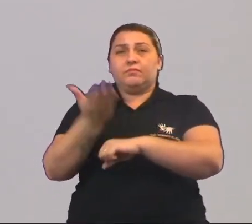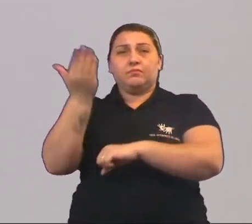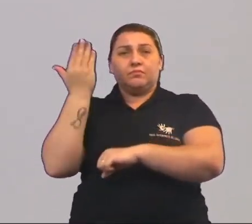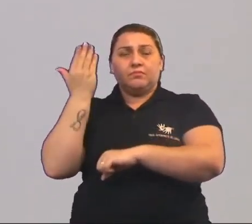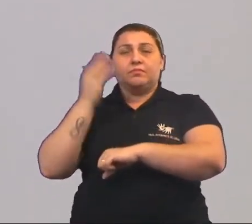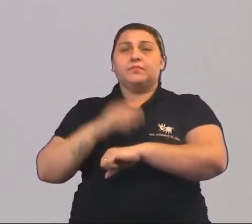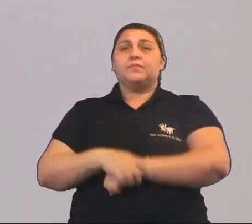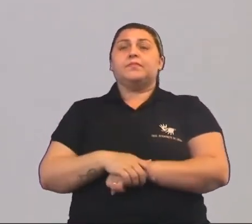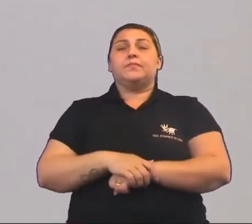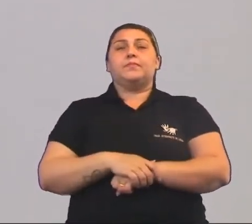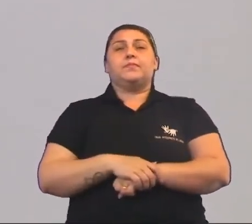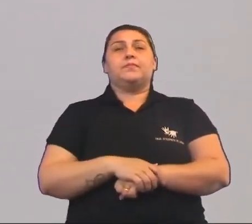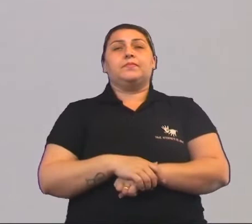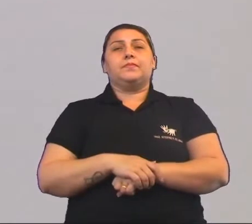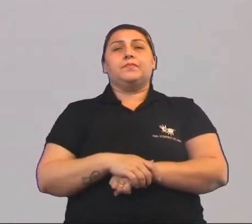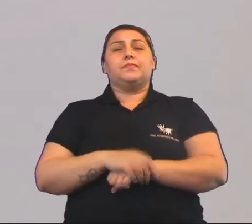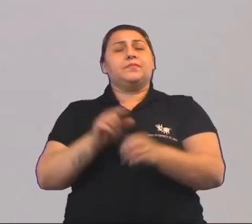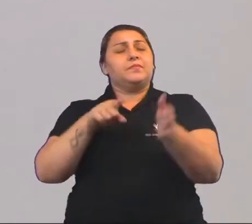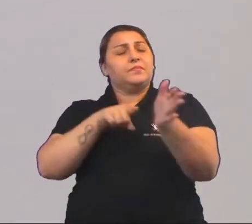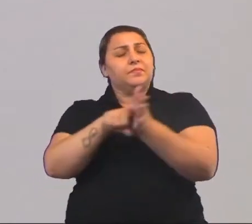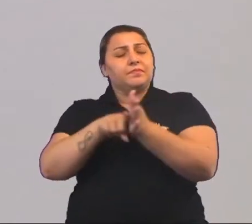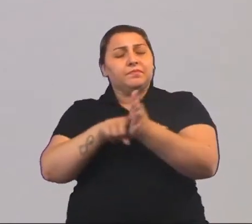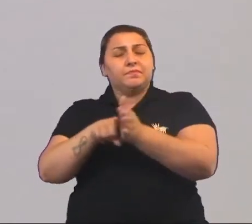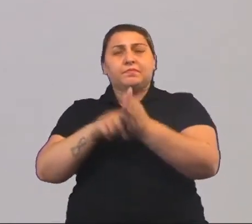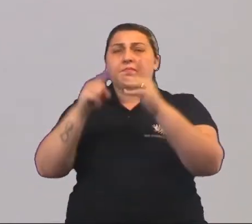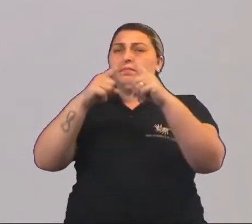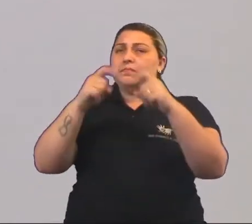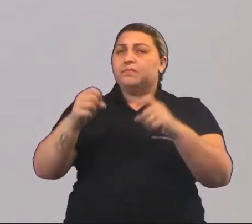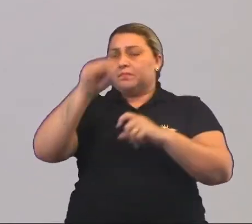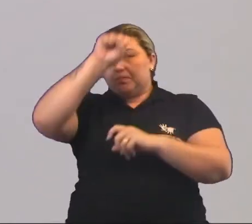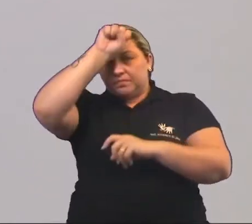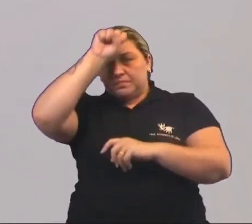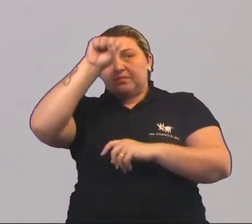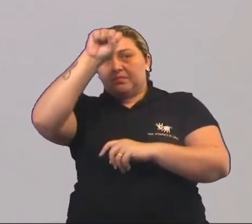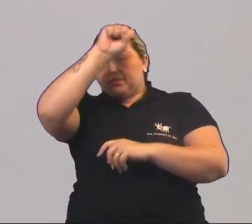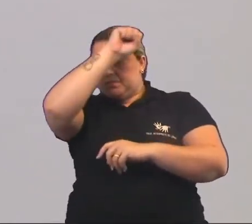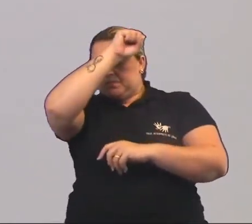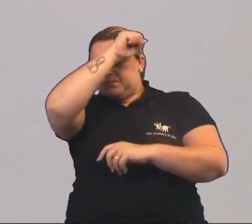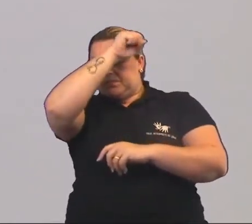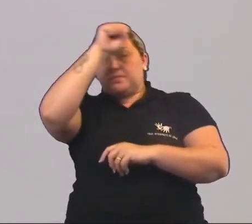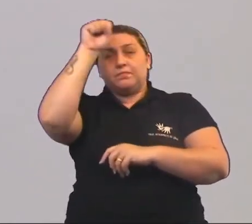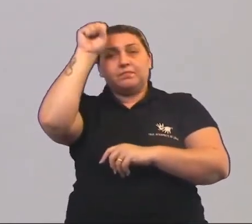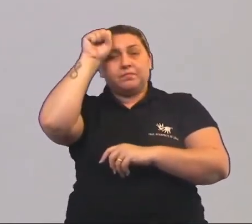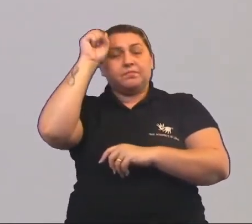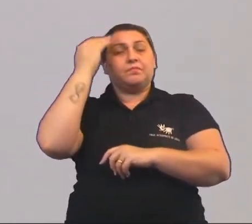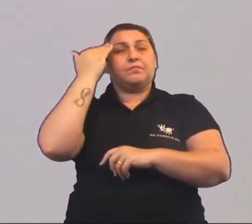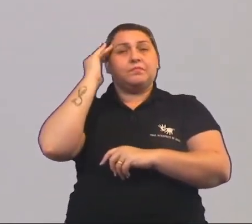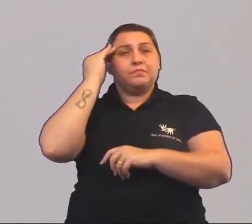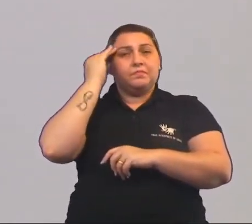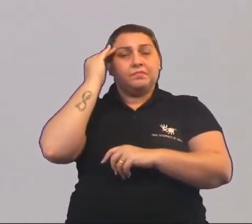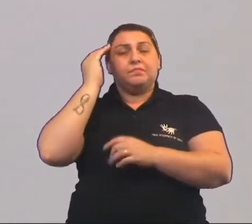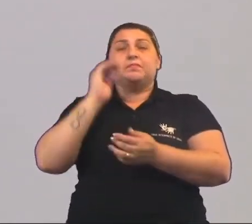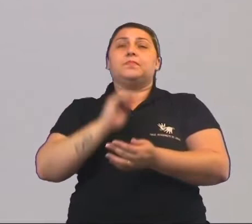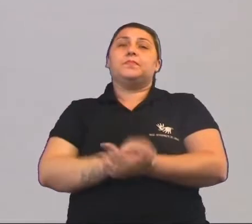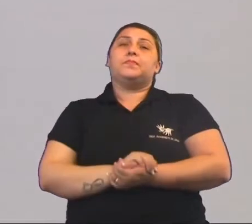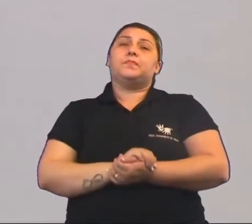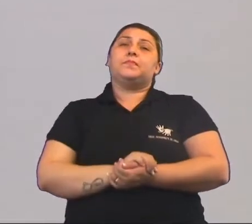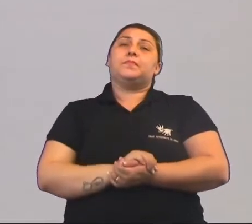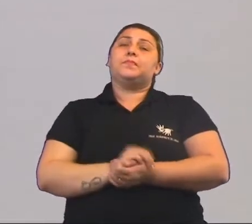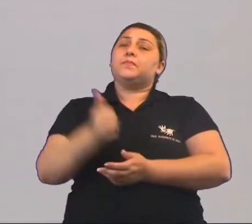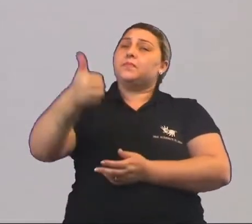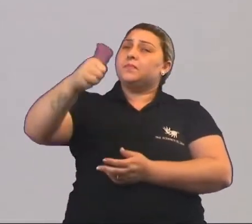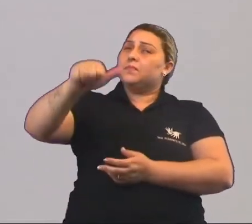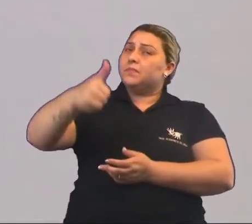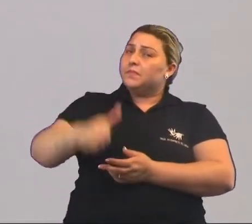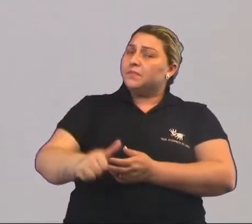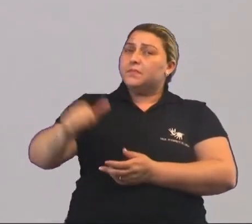anterior, através da pesquisa científica em sociologia, através da compreensão, através de uma